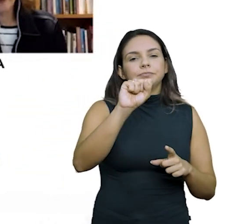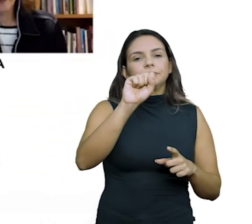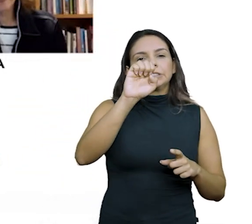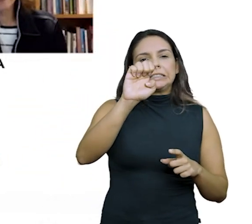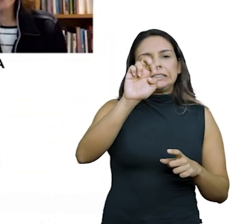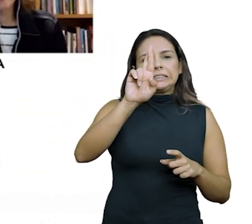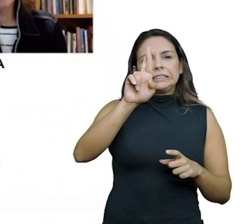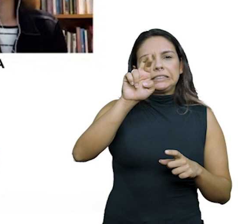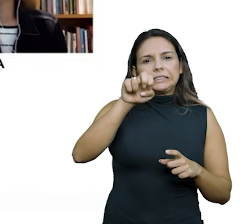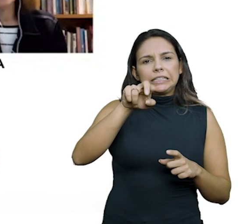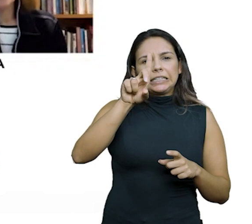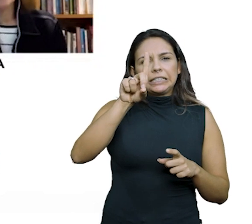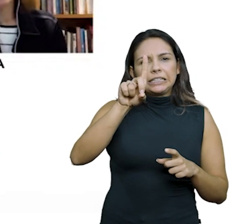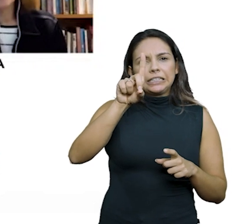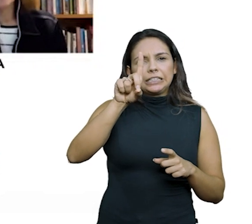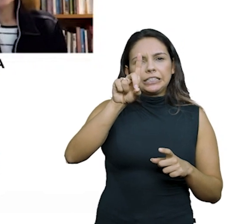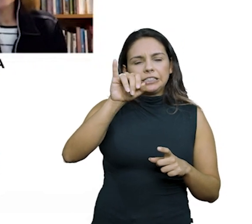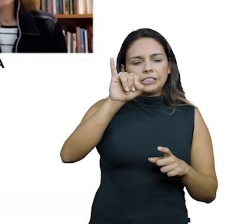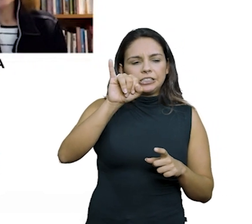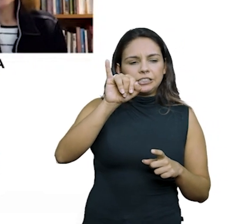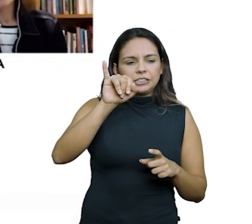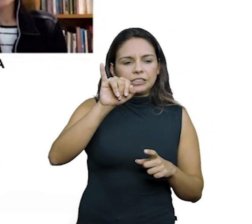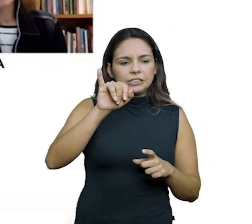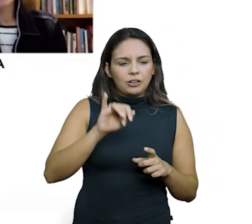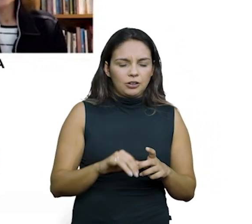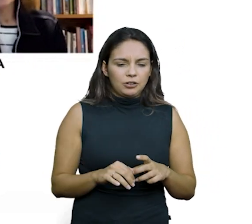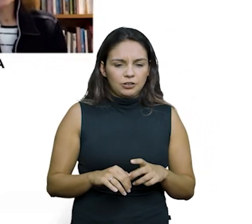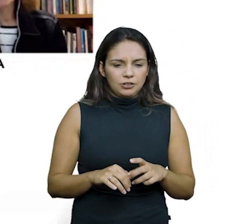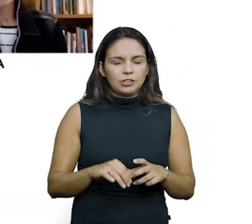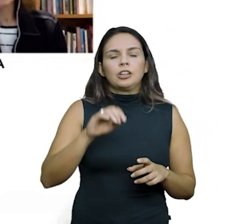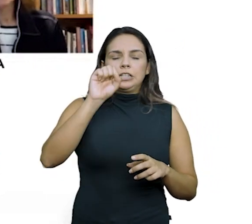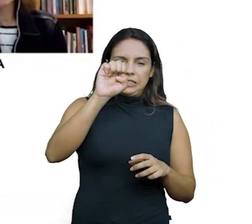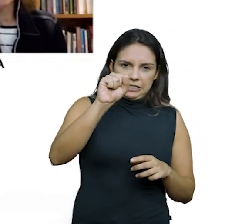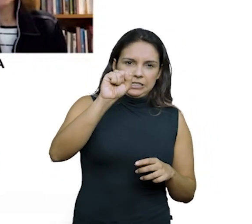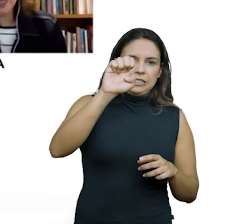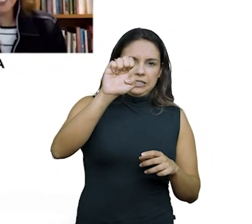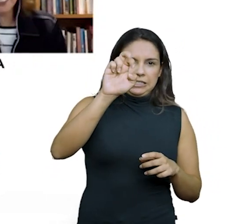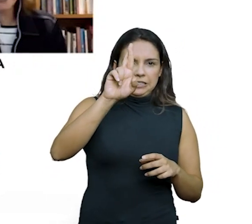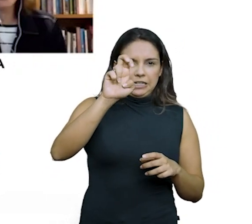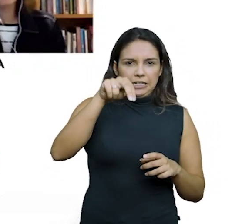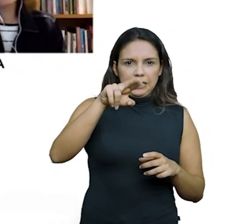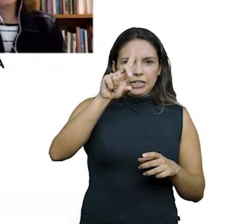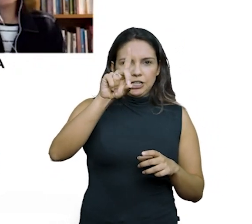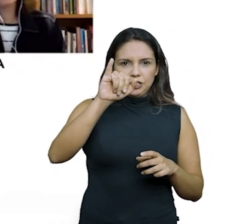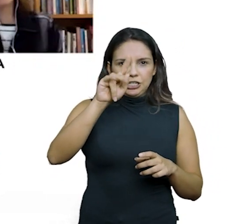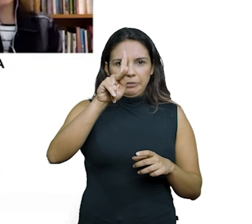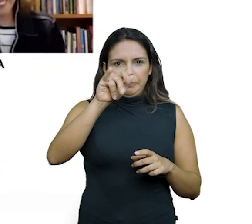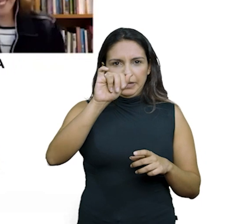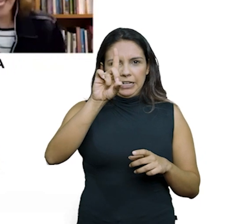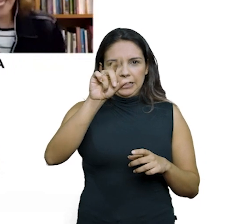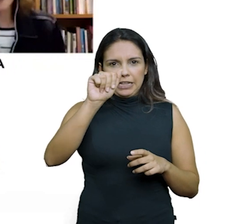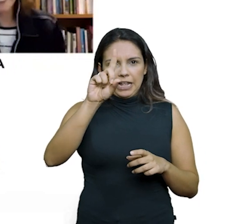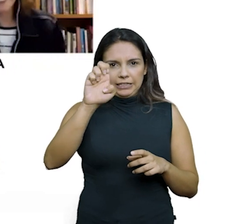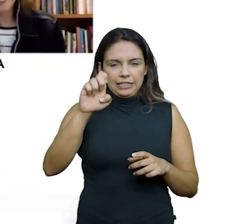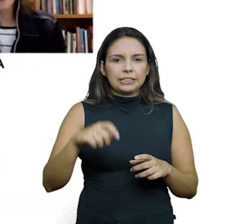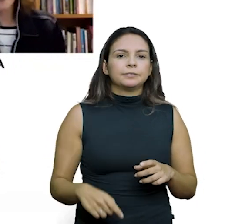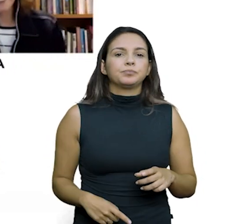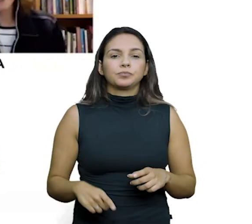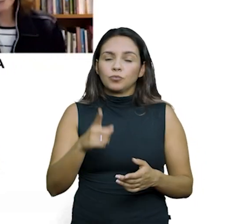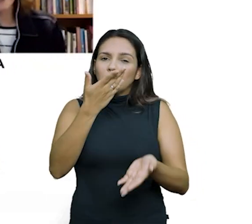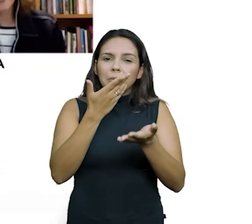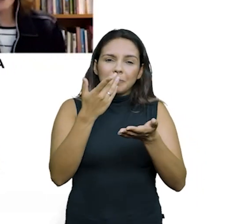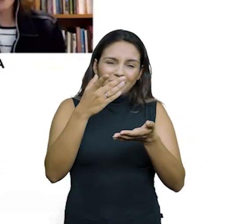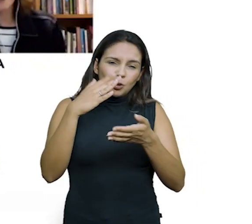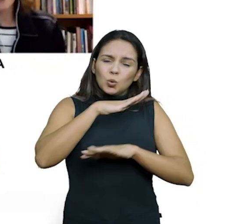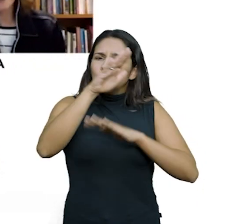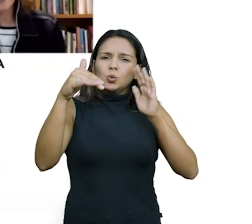Eu descobri essa palavra, eu tenho um livro prontinho, chama Achados e Perdidos, sobre tudo que a gente perde ao longo da